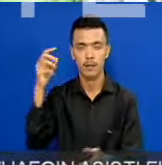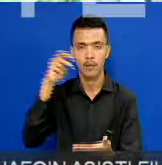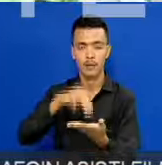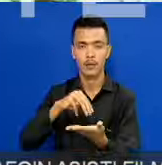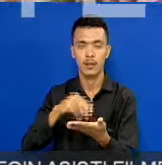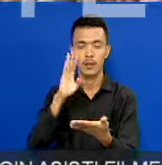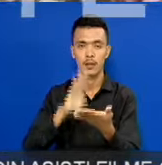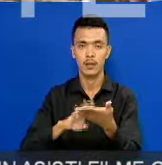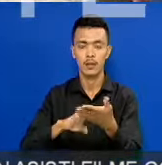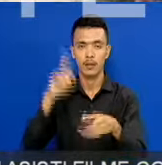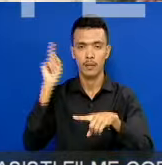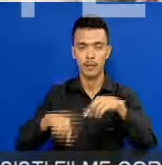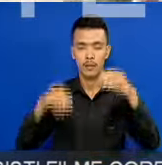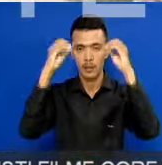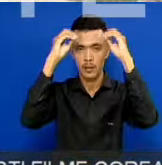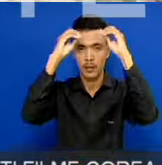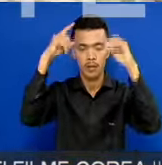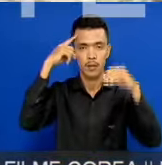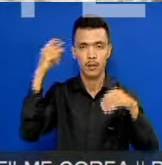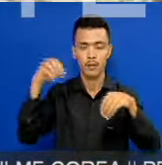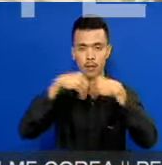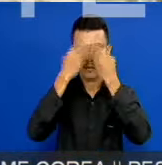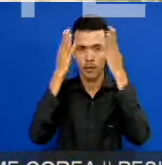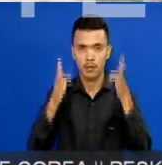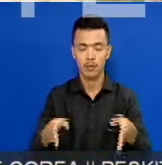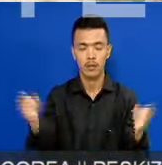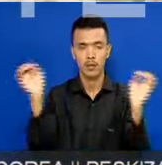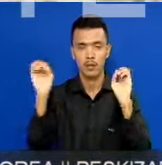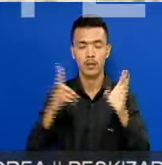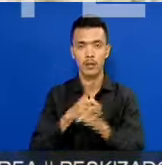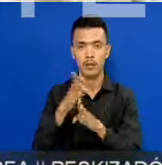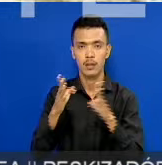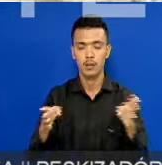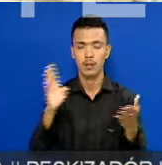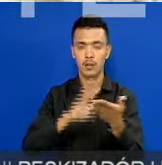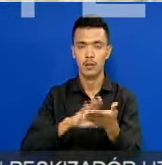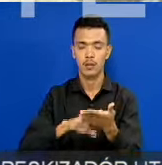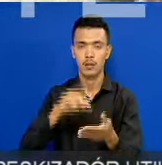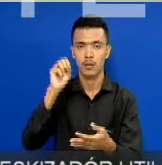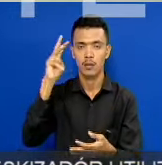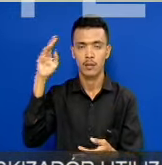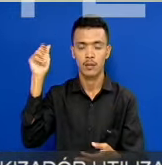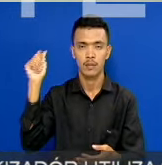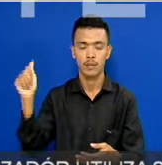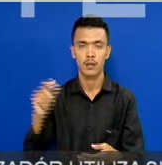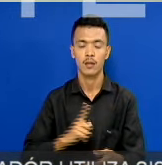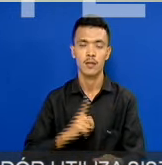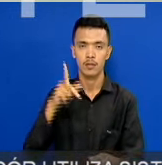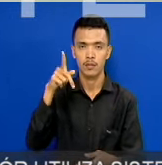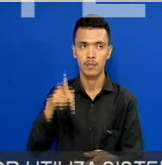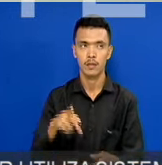tamba matéria escolar balun, labele hanorin, tamba professores la iha. Diretor Sekolah Ensino Sekundário Geral Lere Anan Timur Los